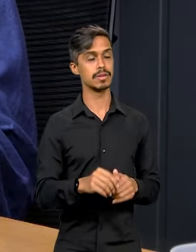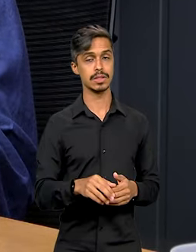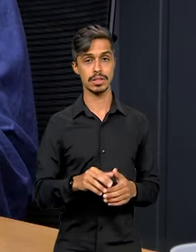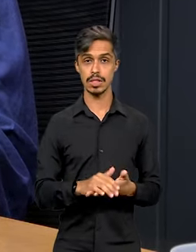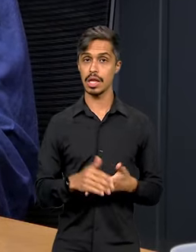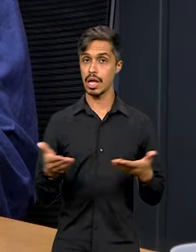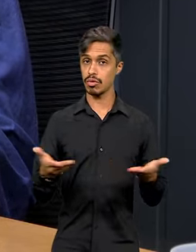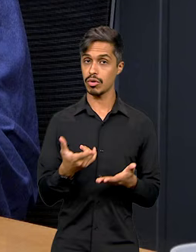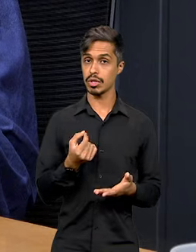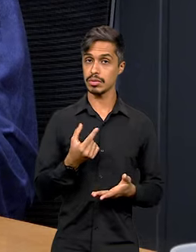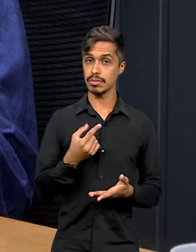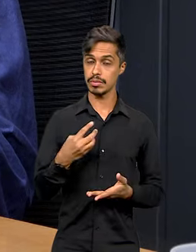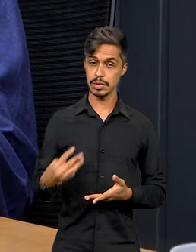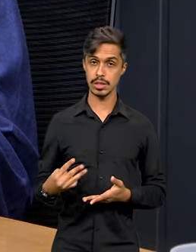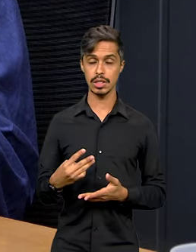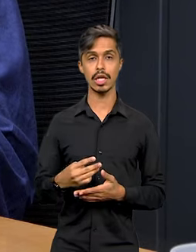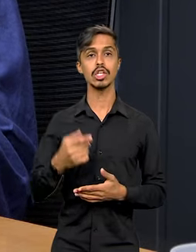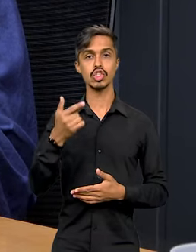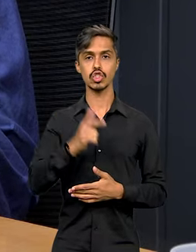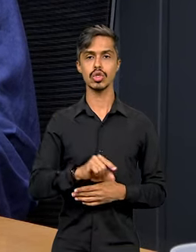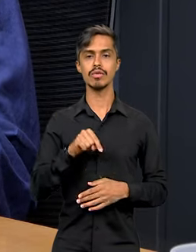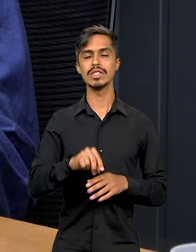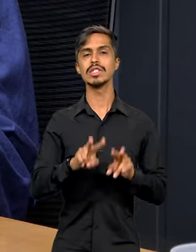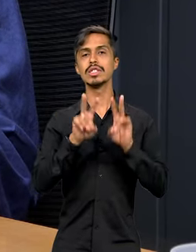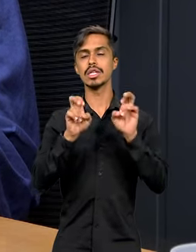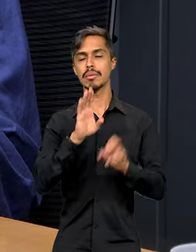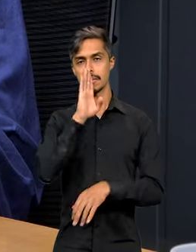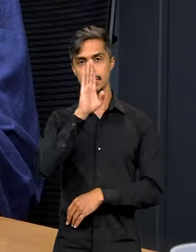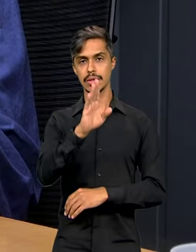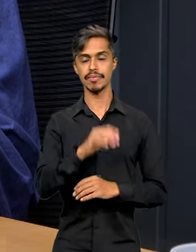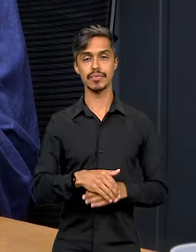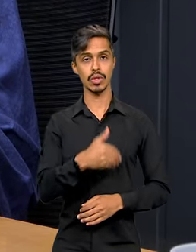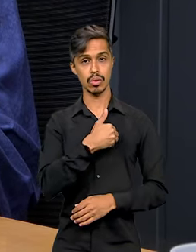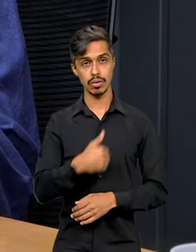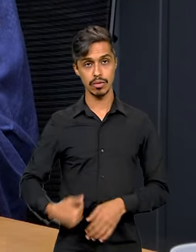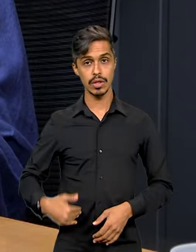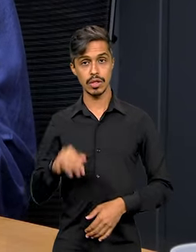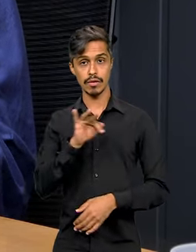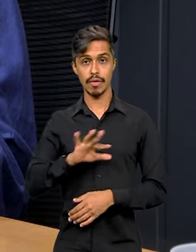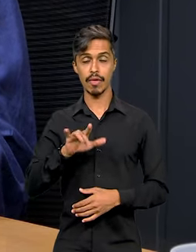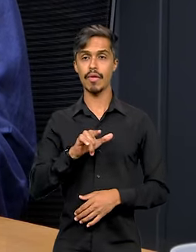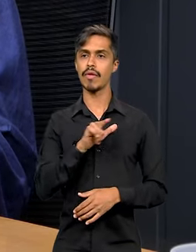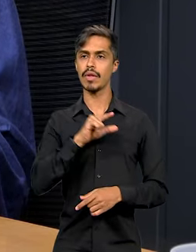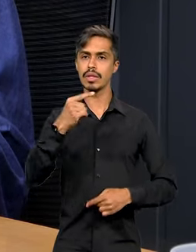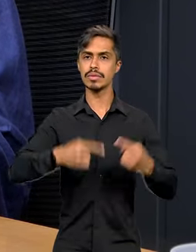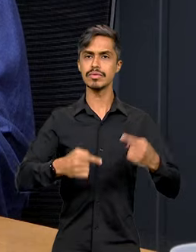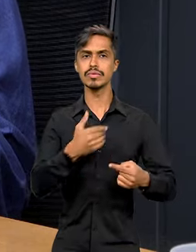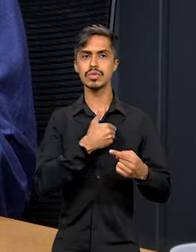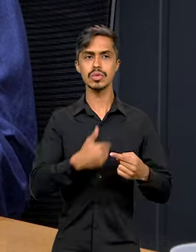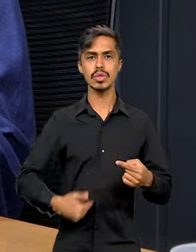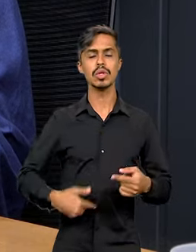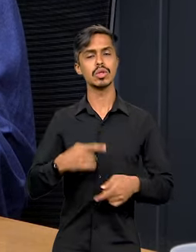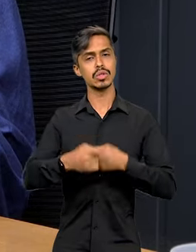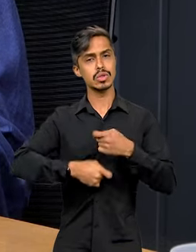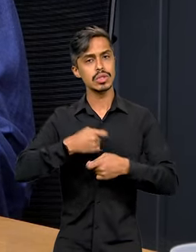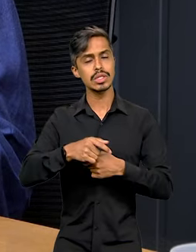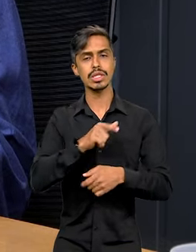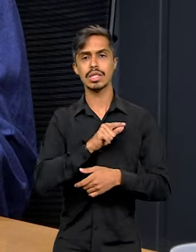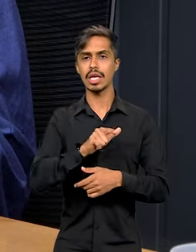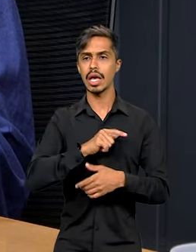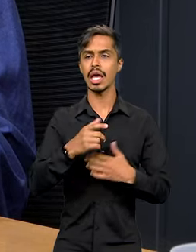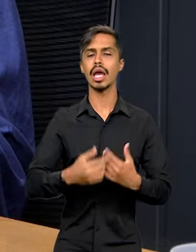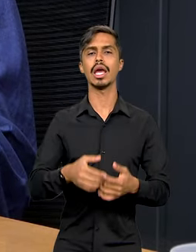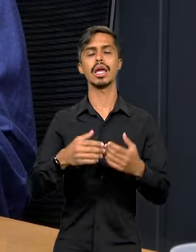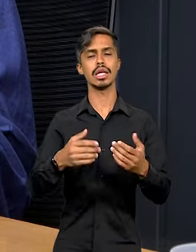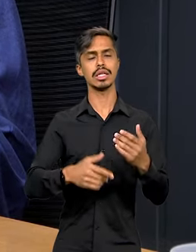de diferente agora em 2023 mais uma vez esse tema é Central o governo federal além de uma política econômica que gere emprego reduz